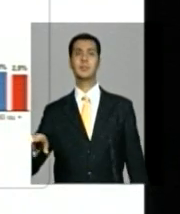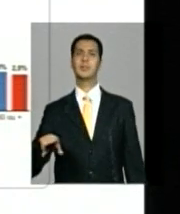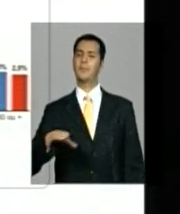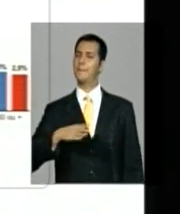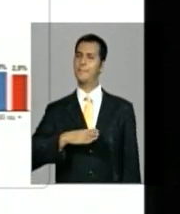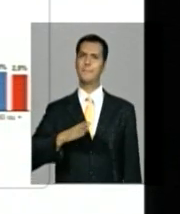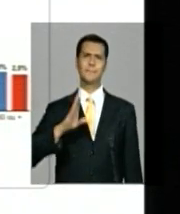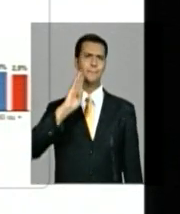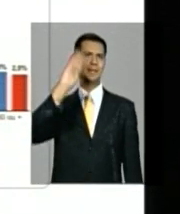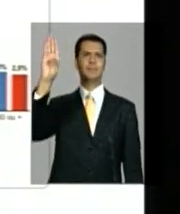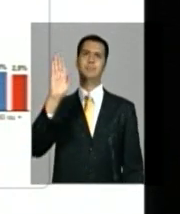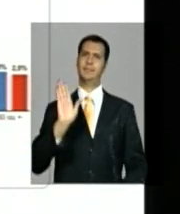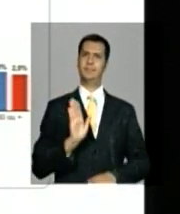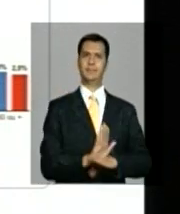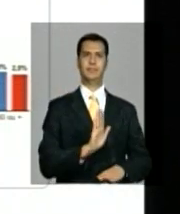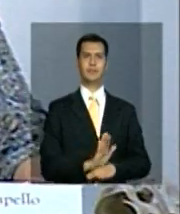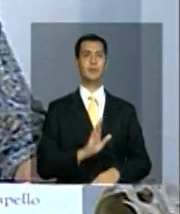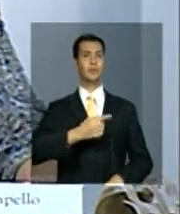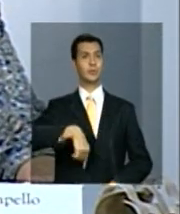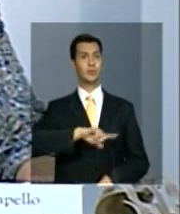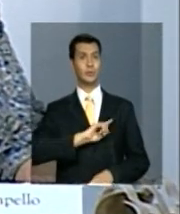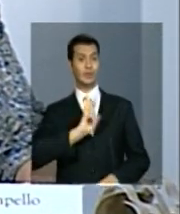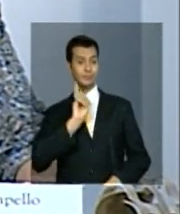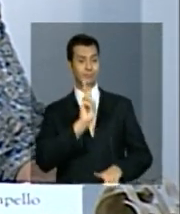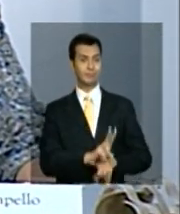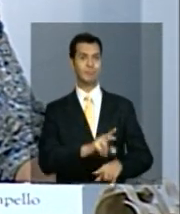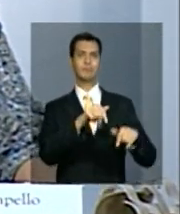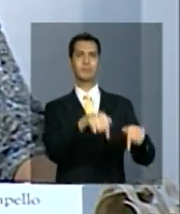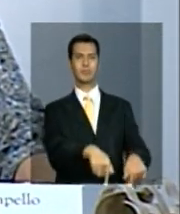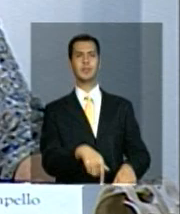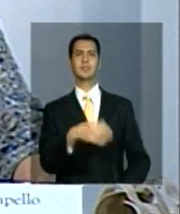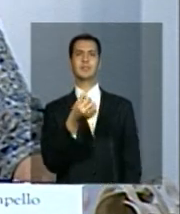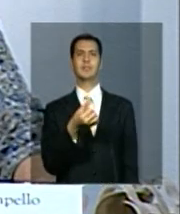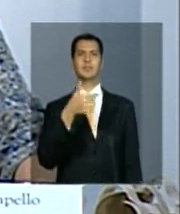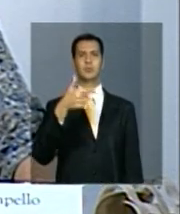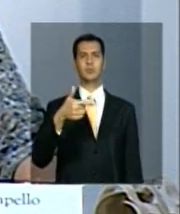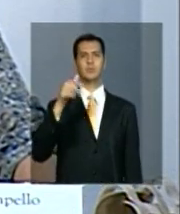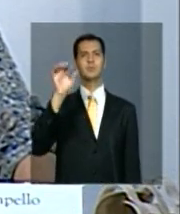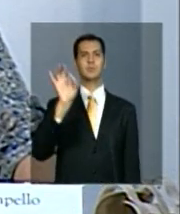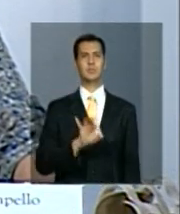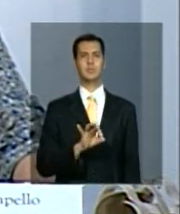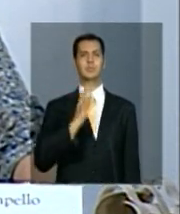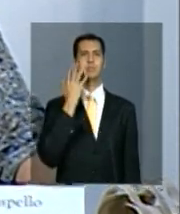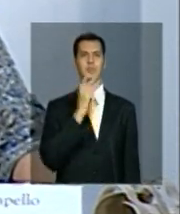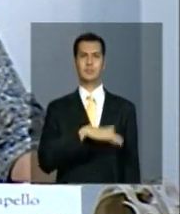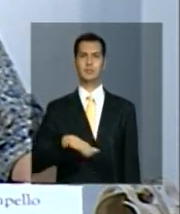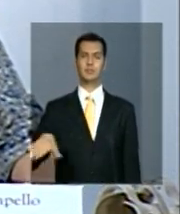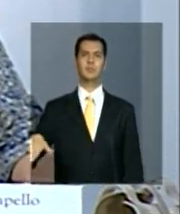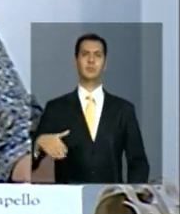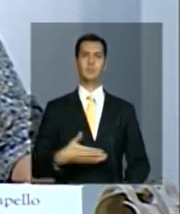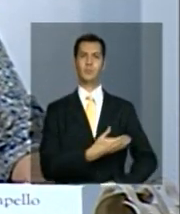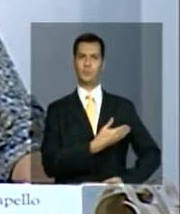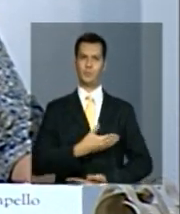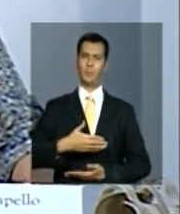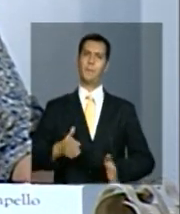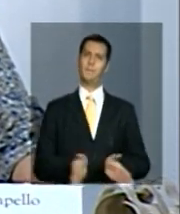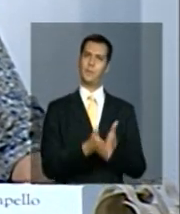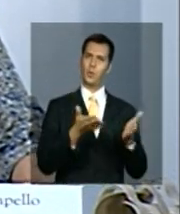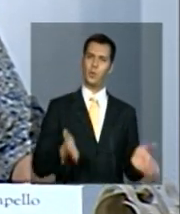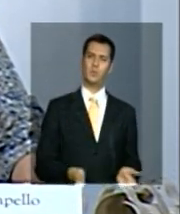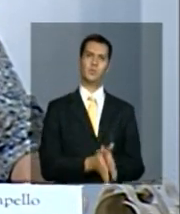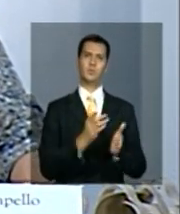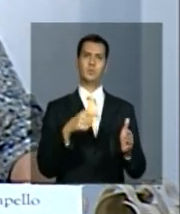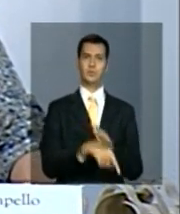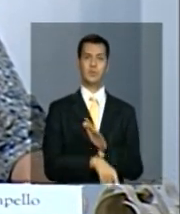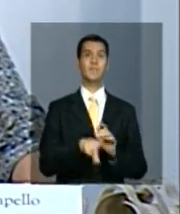pobreza porque a gente tá olhando para essas crianças 62% das Crianças em extrema pobreza saem da extrema pobreza a